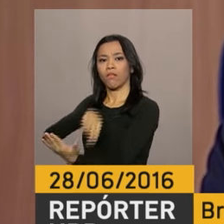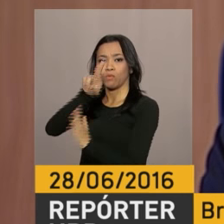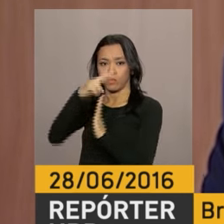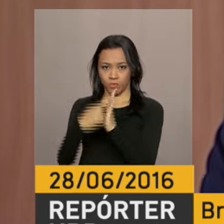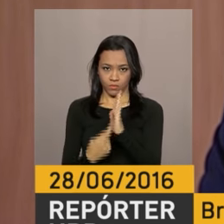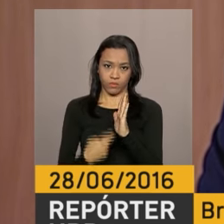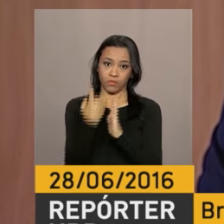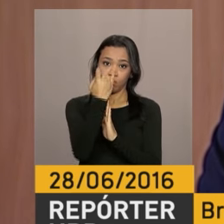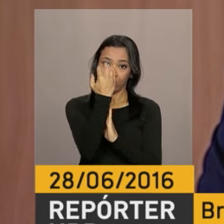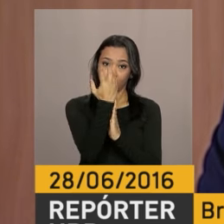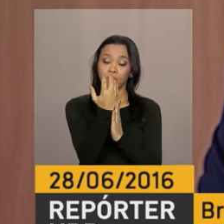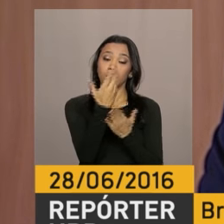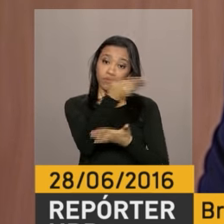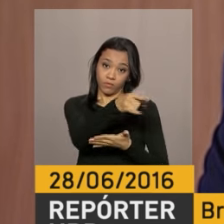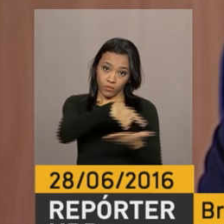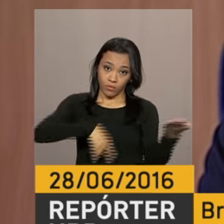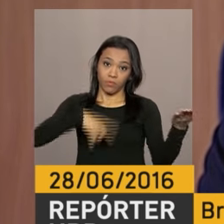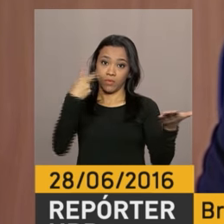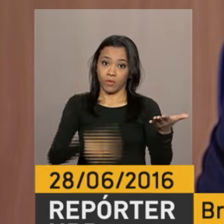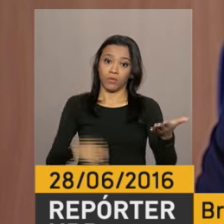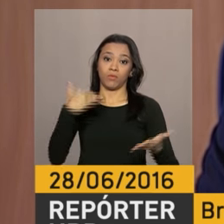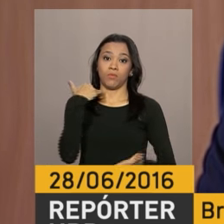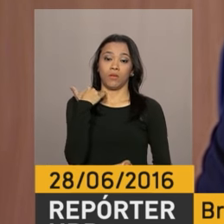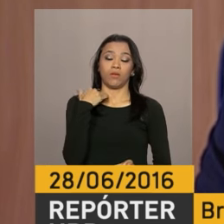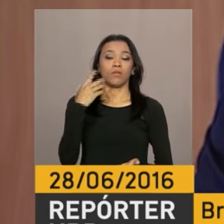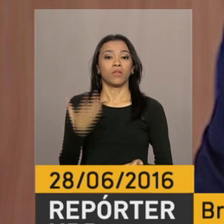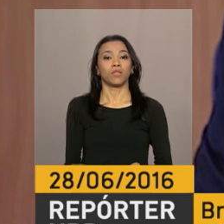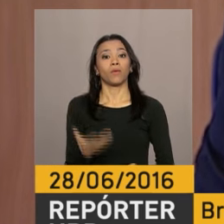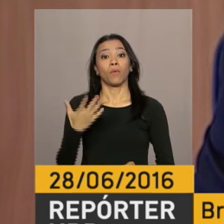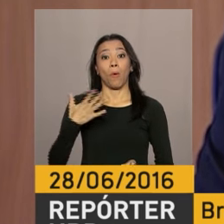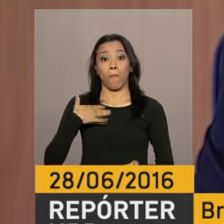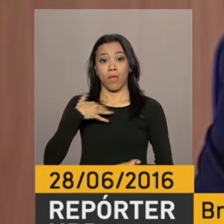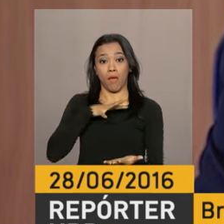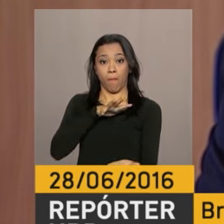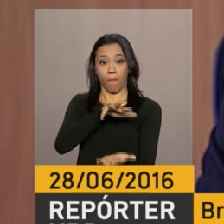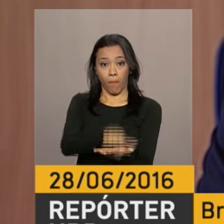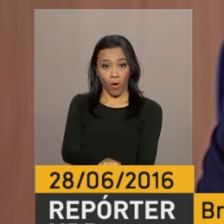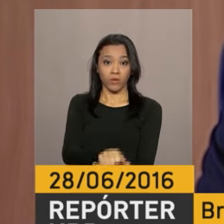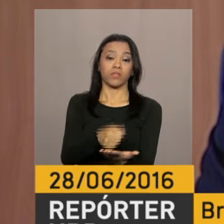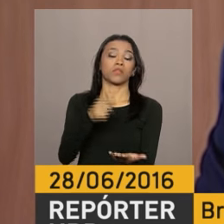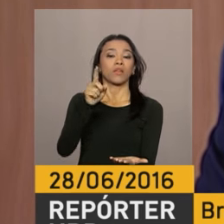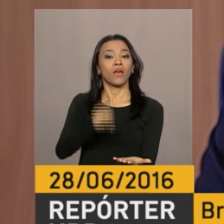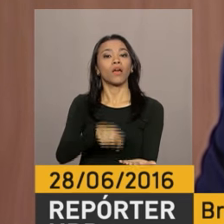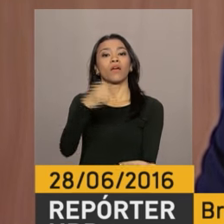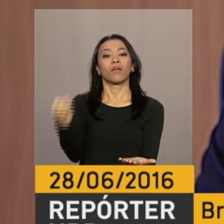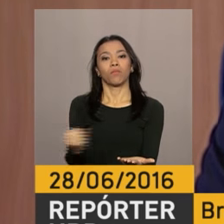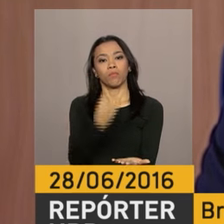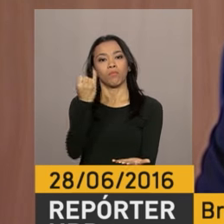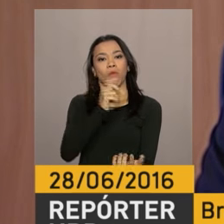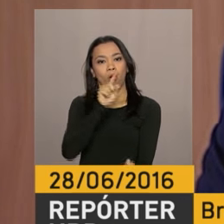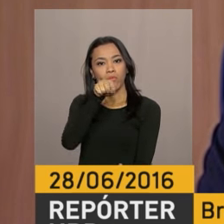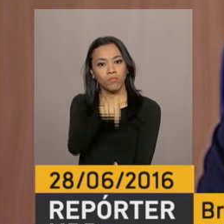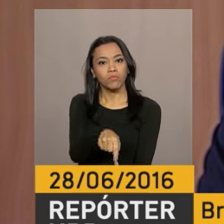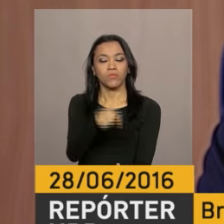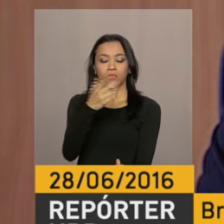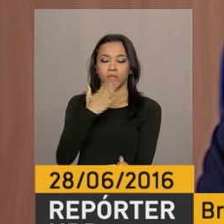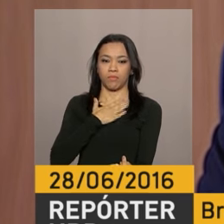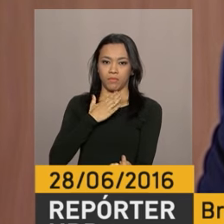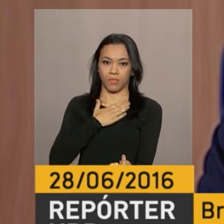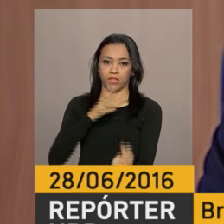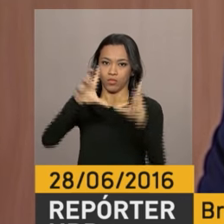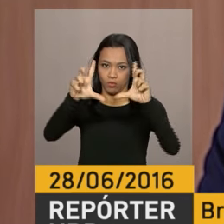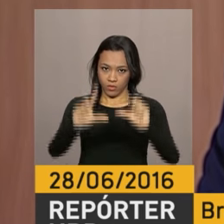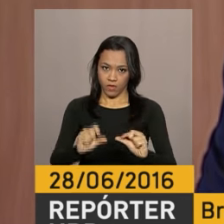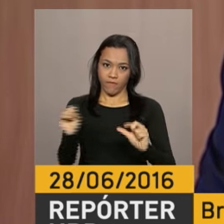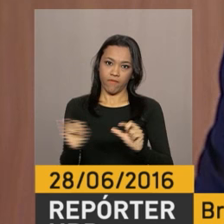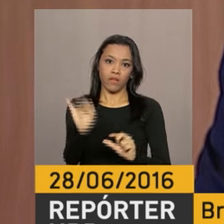eu disse no meu discurso de posse, a comunicação é uma parte importante do regime de meta de inflação. E através dos